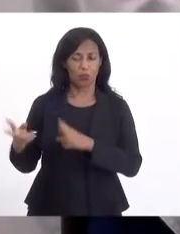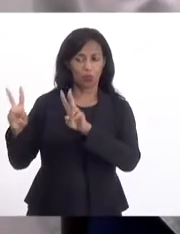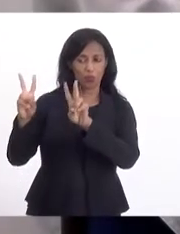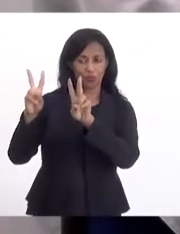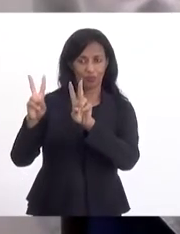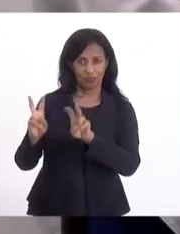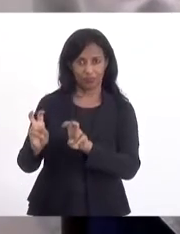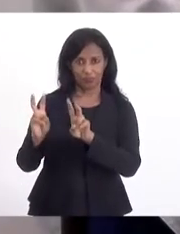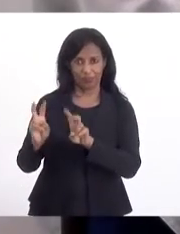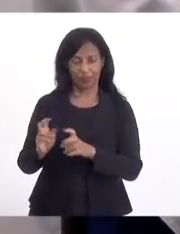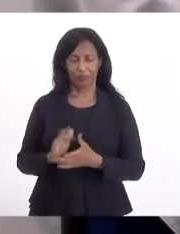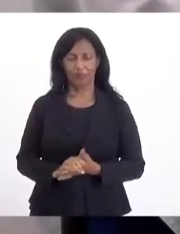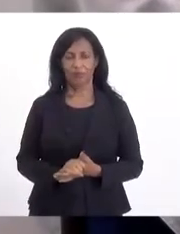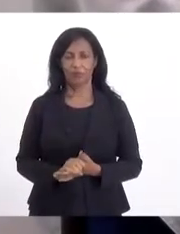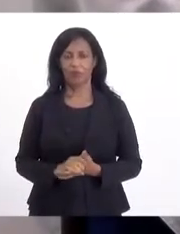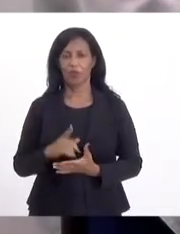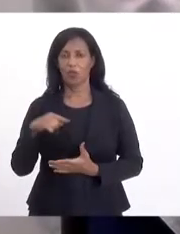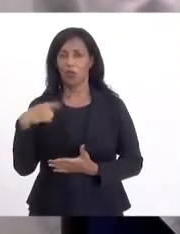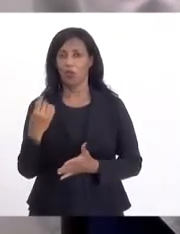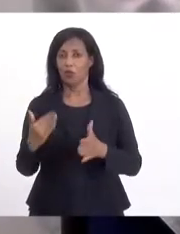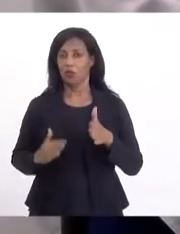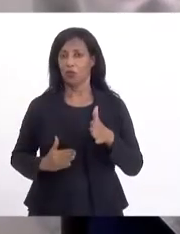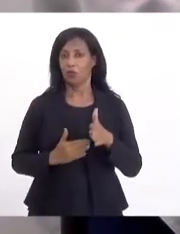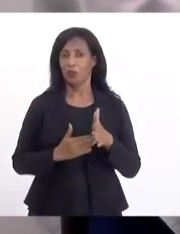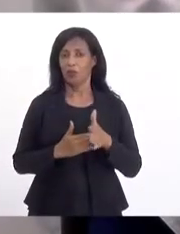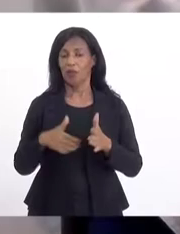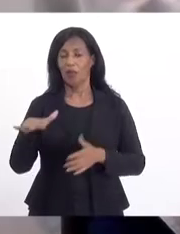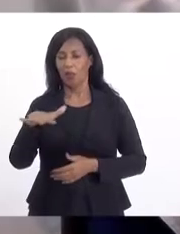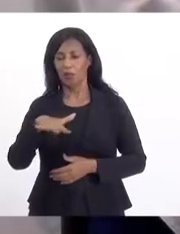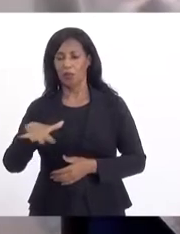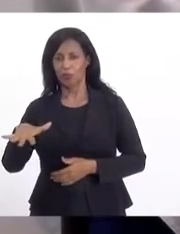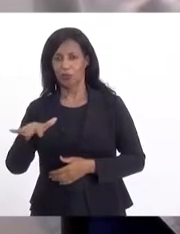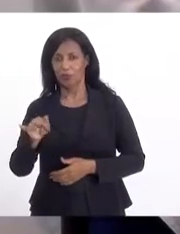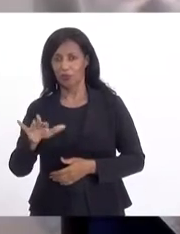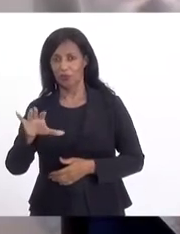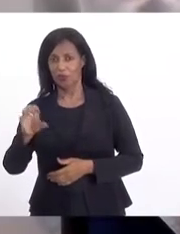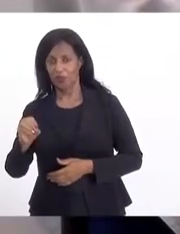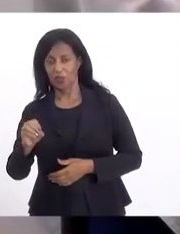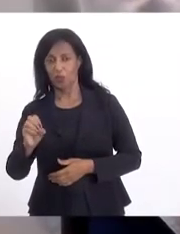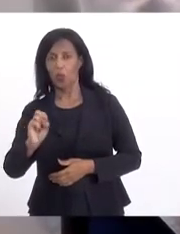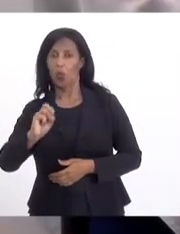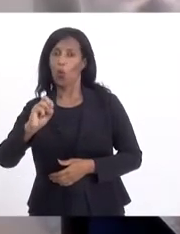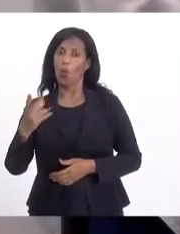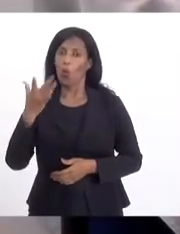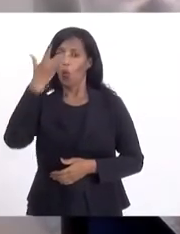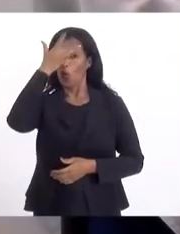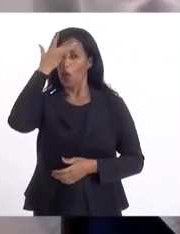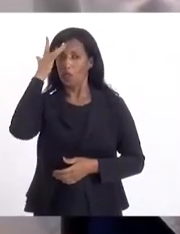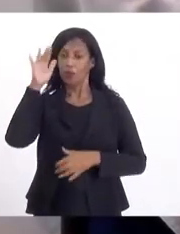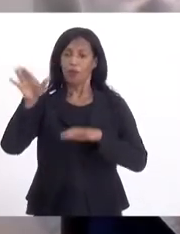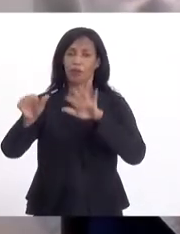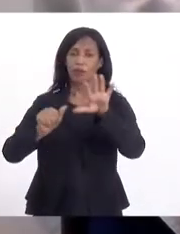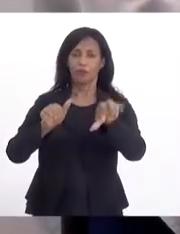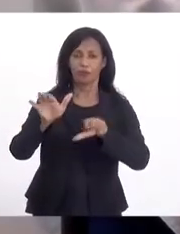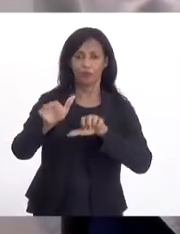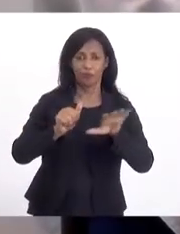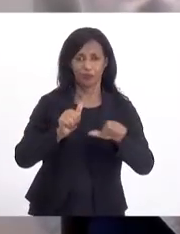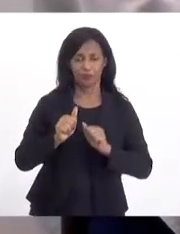tema, nós estamos limitados ou ao espaço físico ou às pessoas que são convocadas.